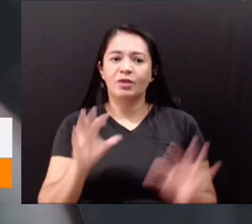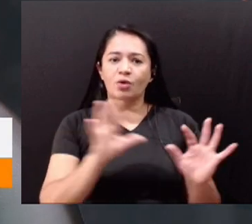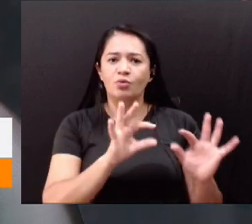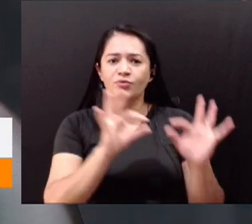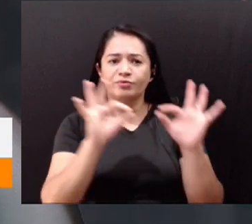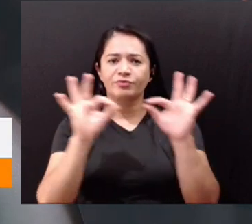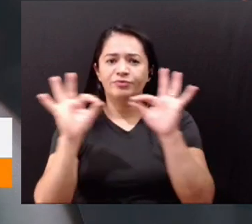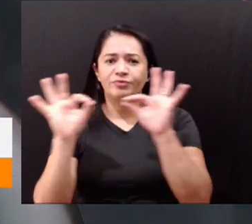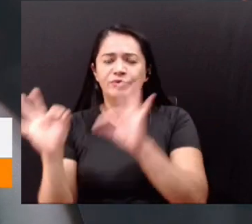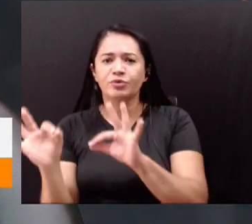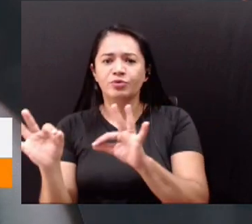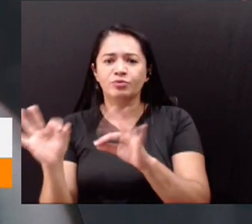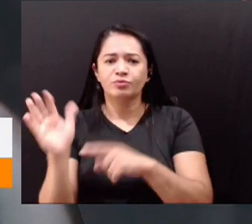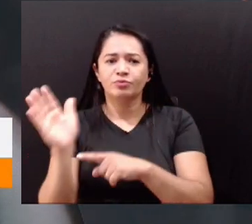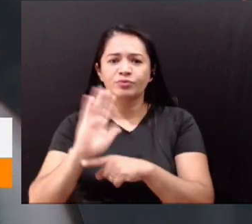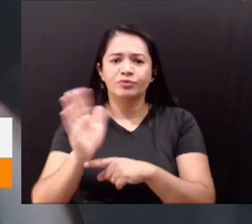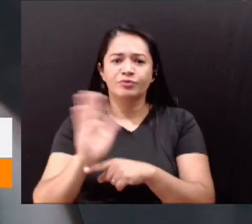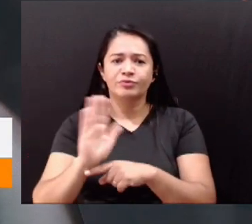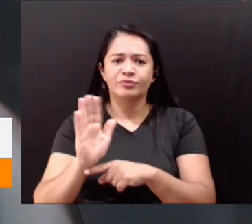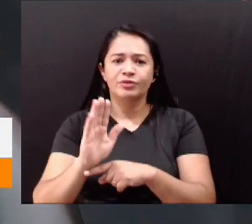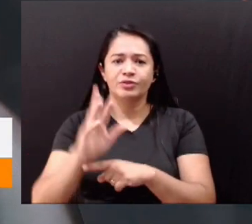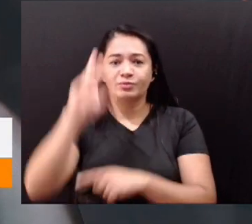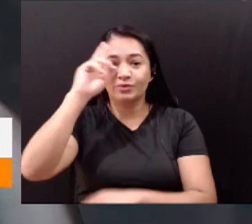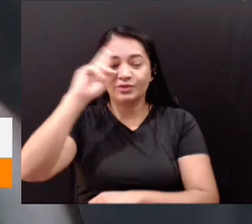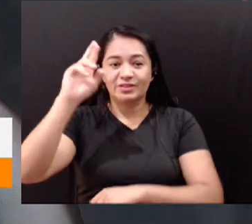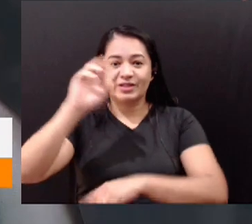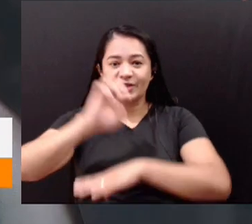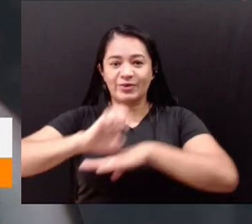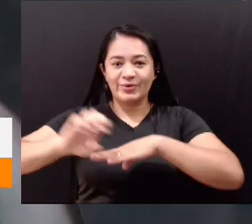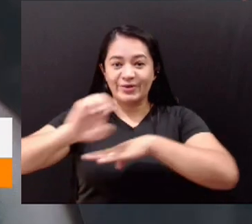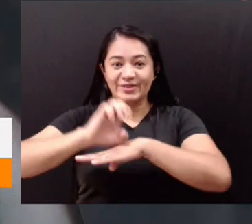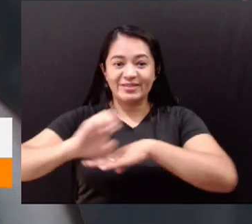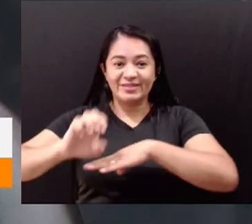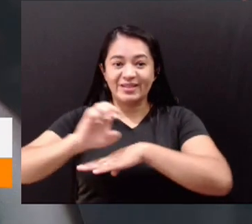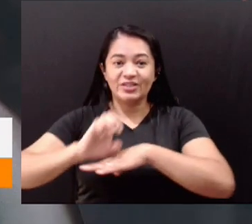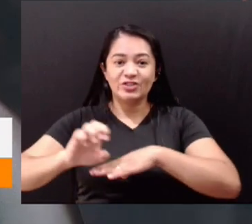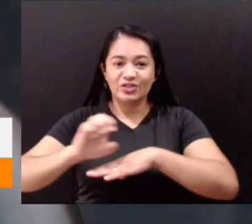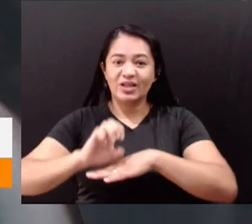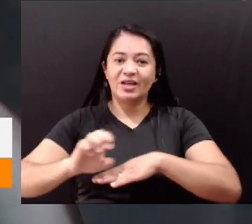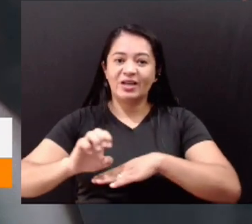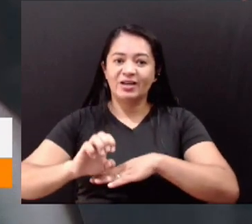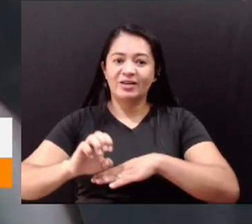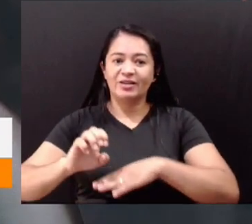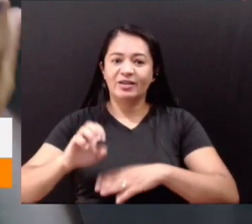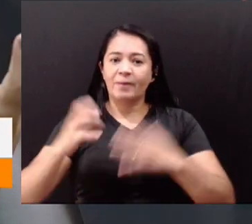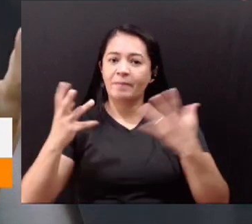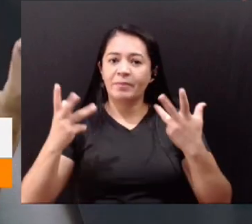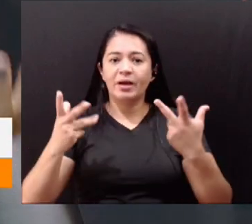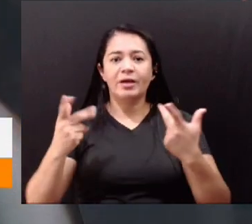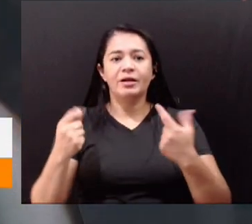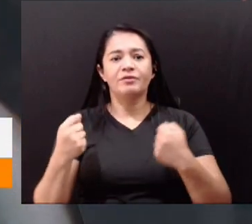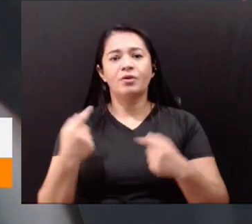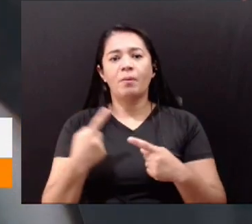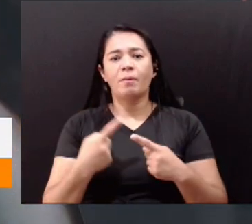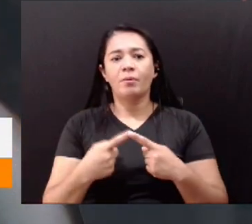Senhor Estagiário. Ah, sim, verdade. Eu assisti esse filme. Esse filme é Maravilhoso. maravilhoso porque ele é um senhor aposentado